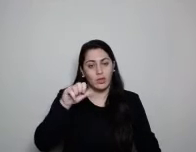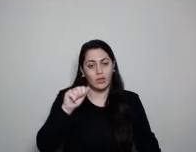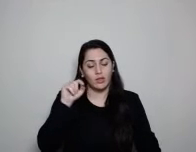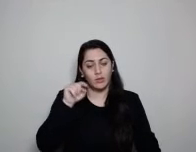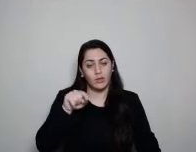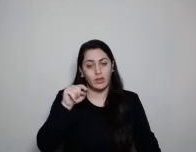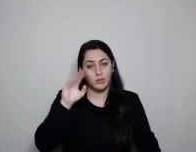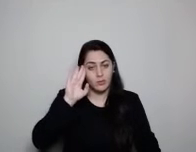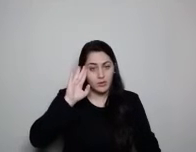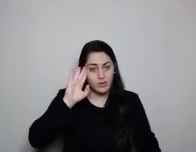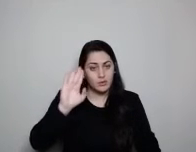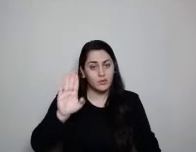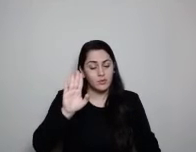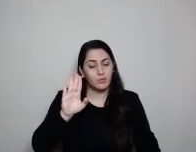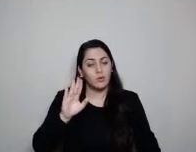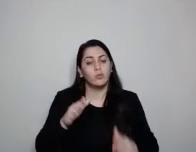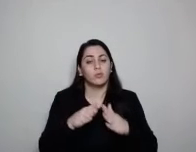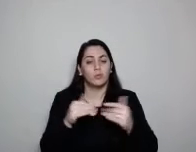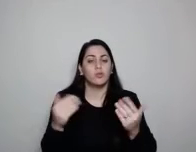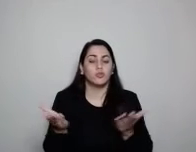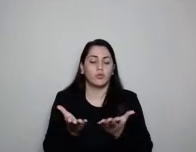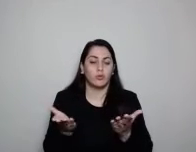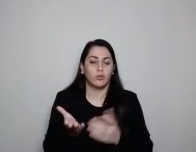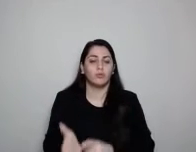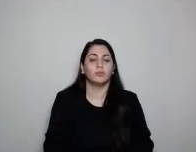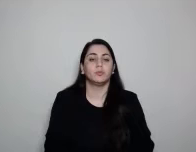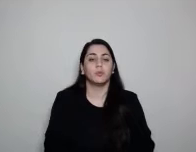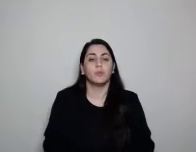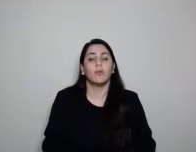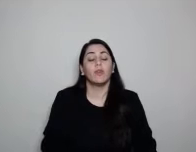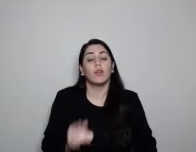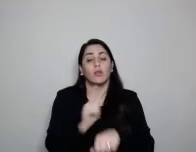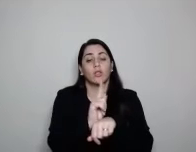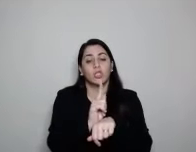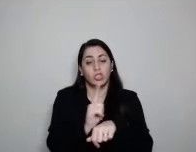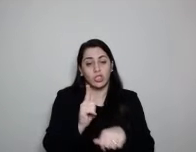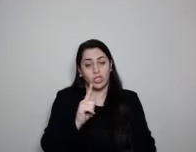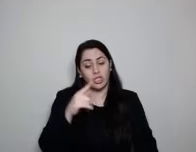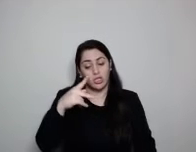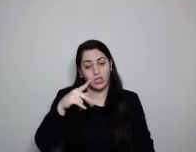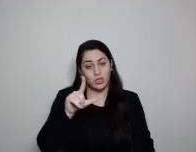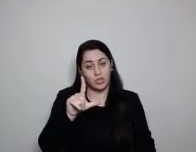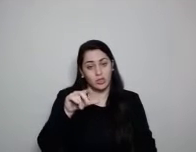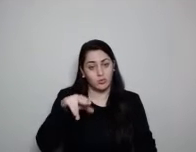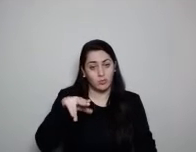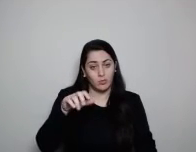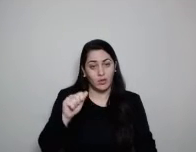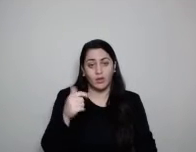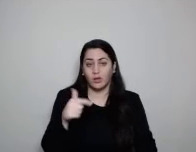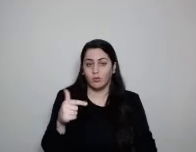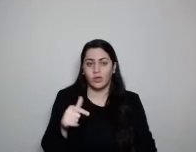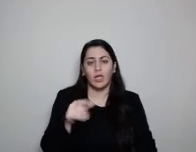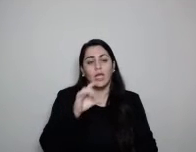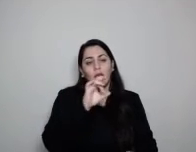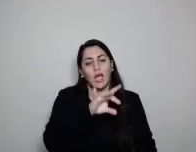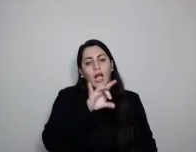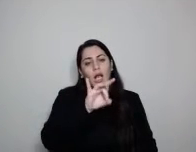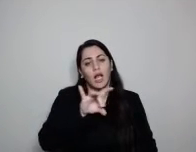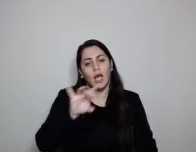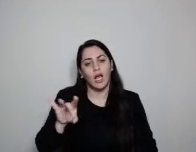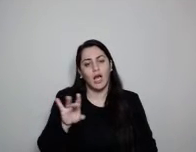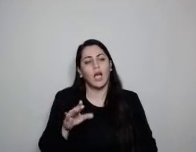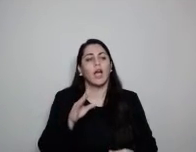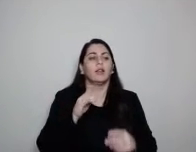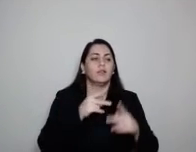da apelação, a gestão plena. E nessa forma de gestão plena, o parceiro ele não recebe de forma individual por cada assistência prestada.